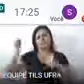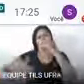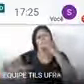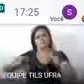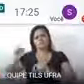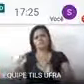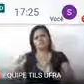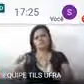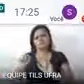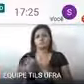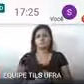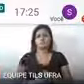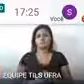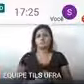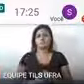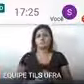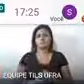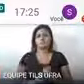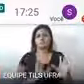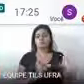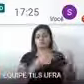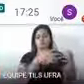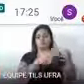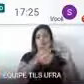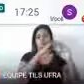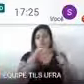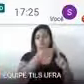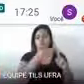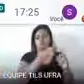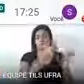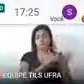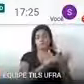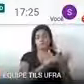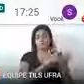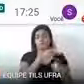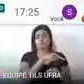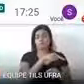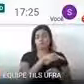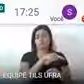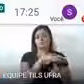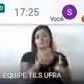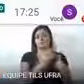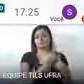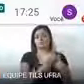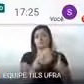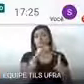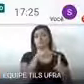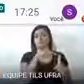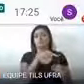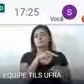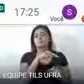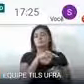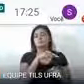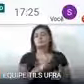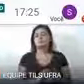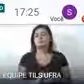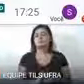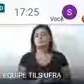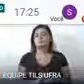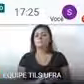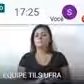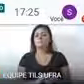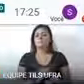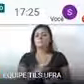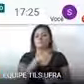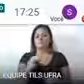um grupo da igreja evangélica desta comunidade, utiliza nos seus cultos esses